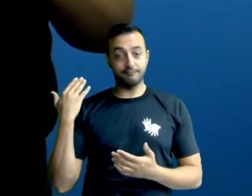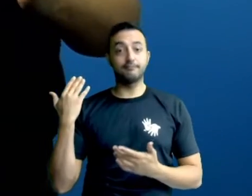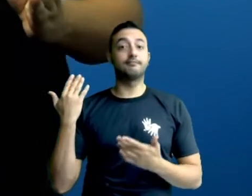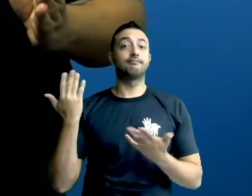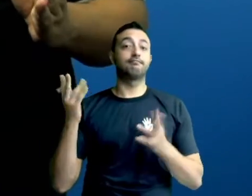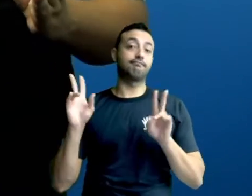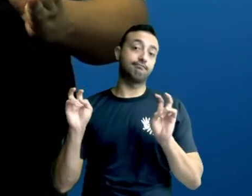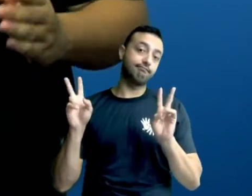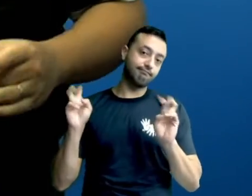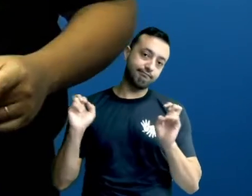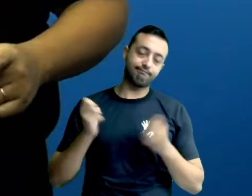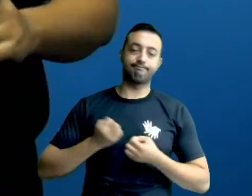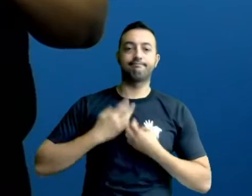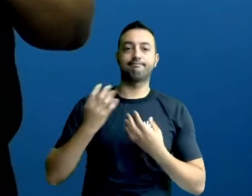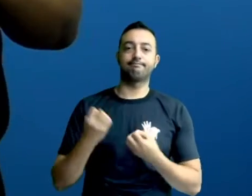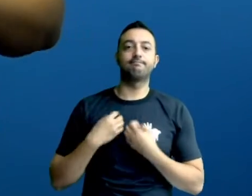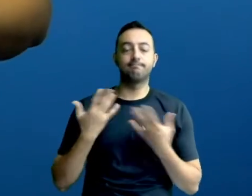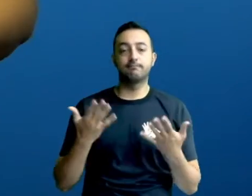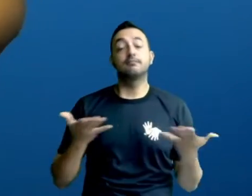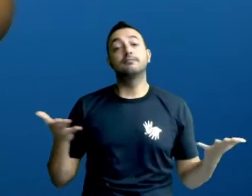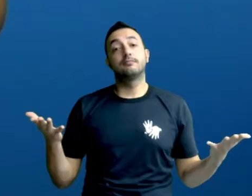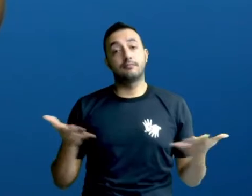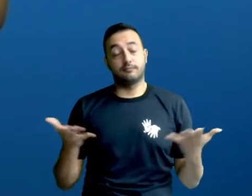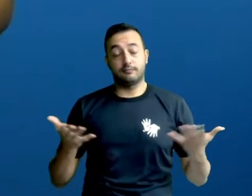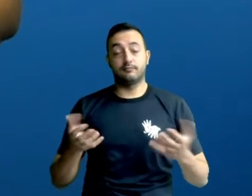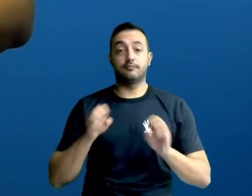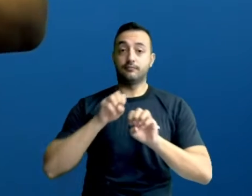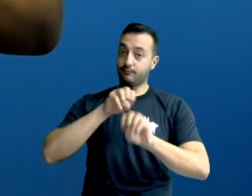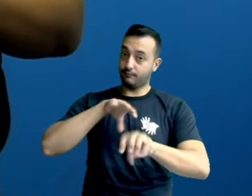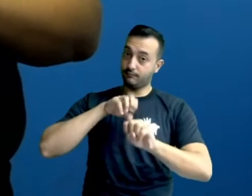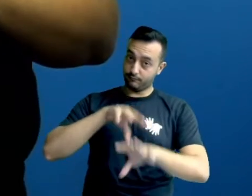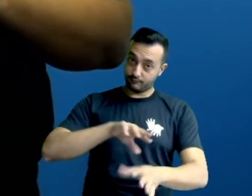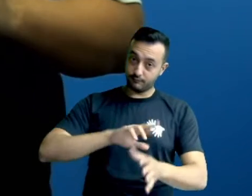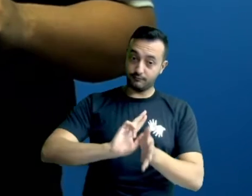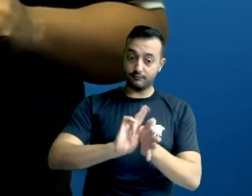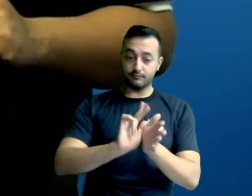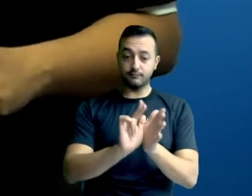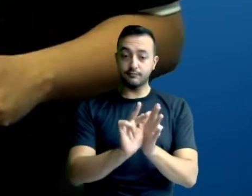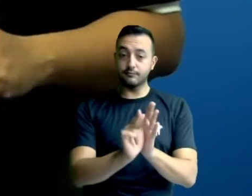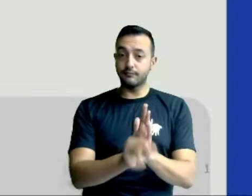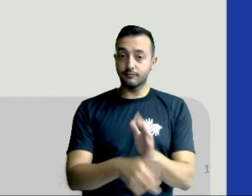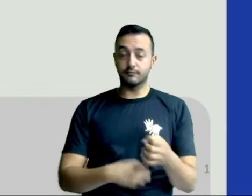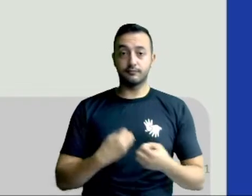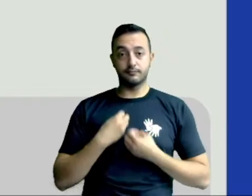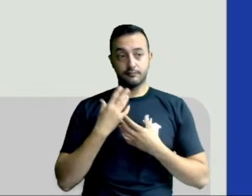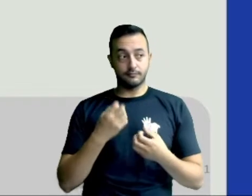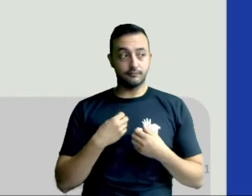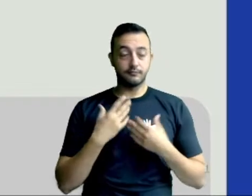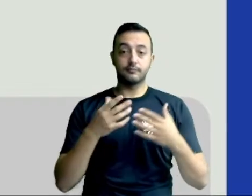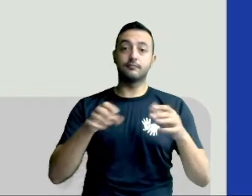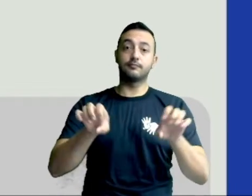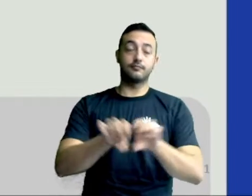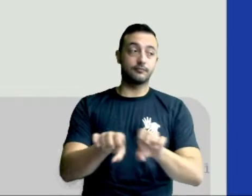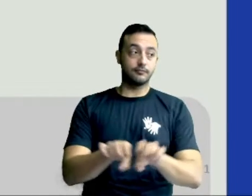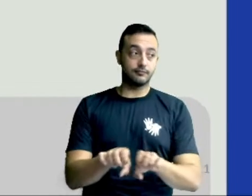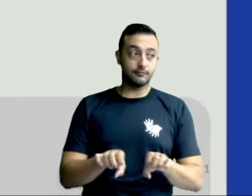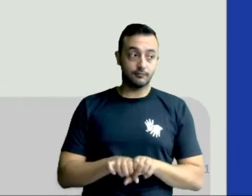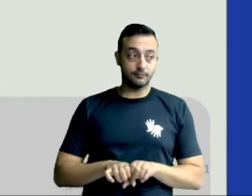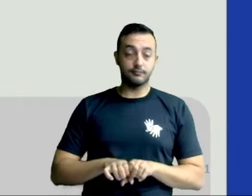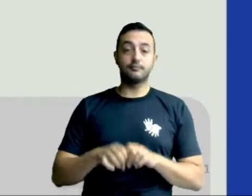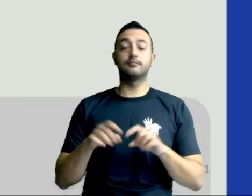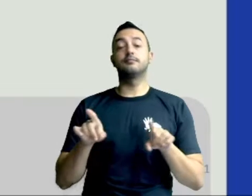sobre poemas. Hoje iremos aprender os tipos de poemas, estruturas